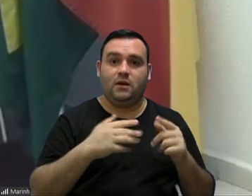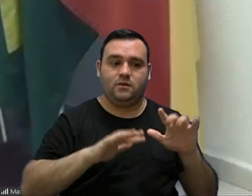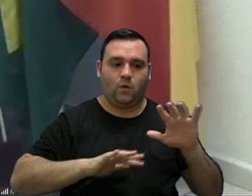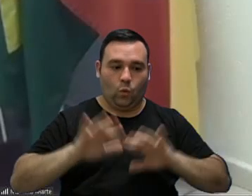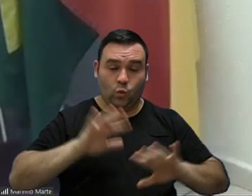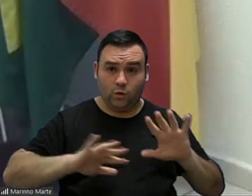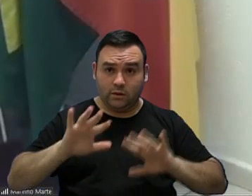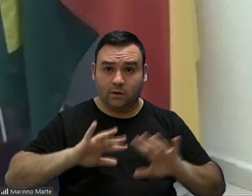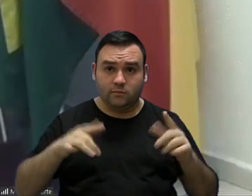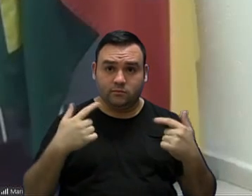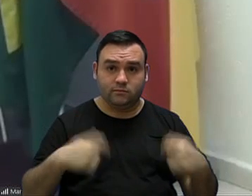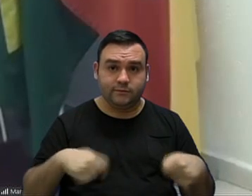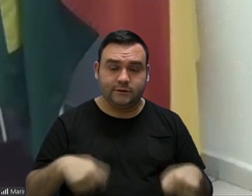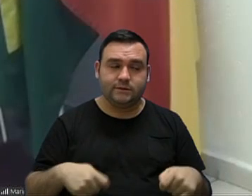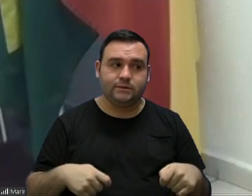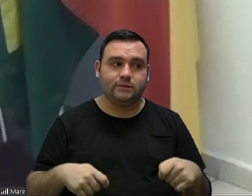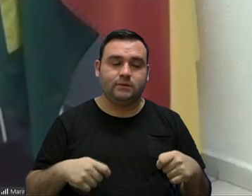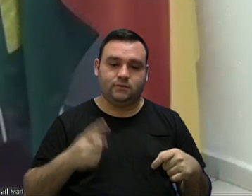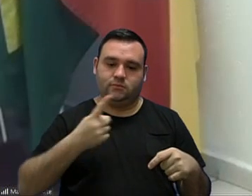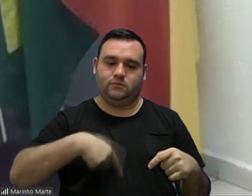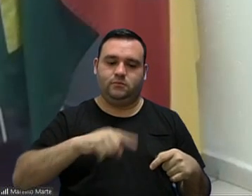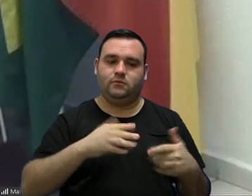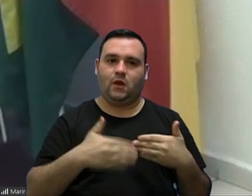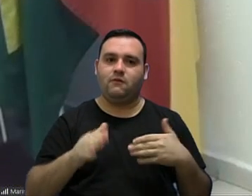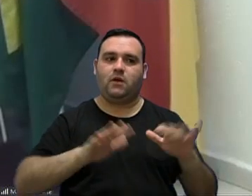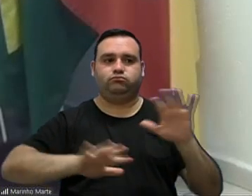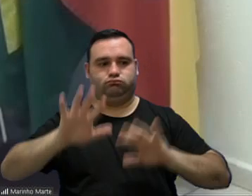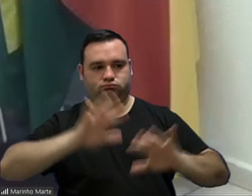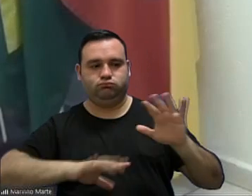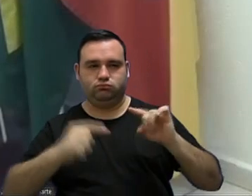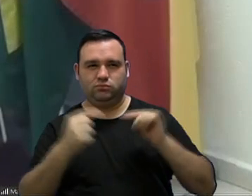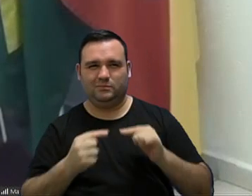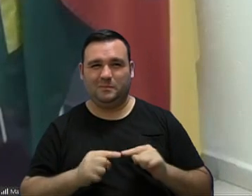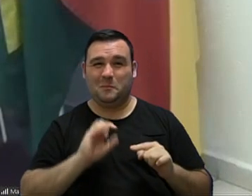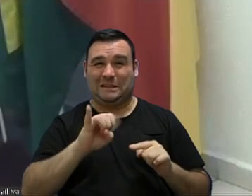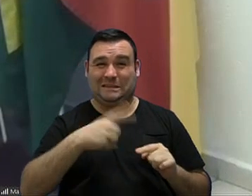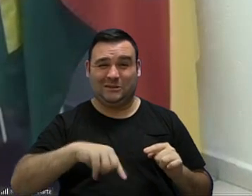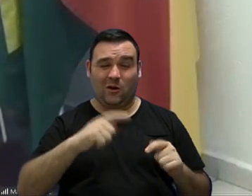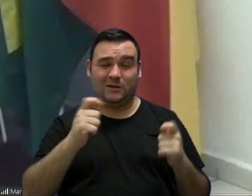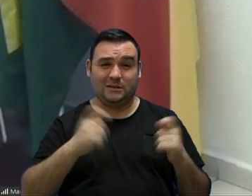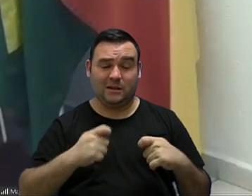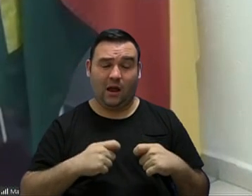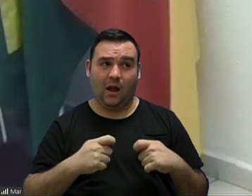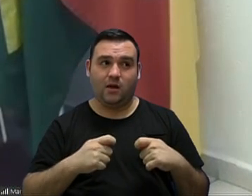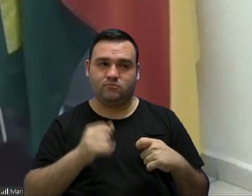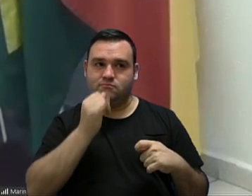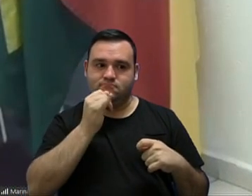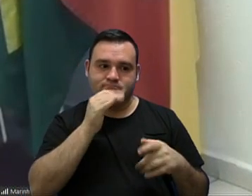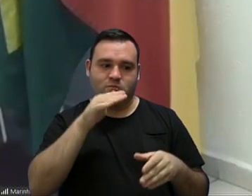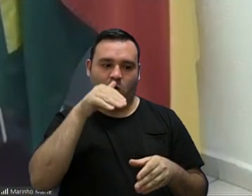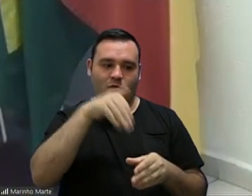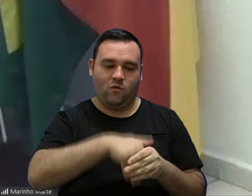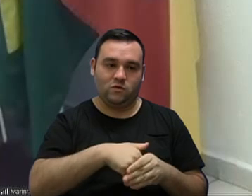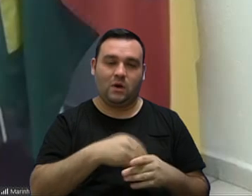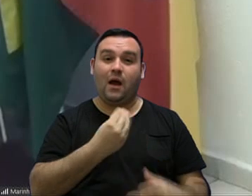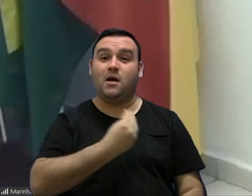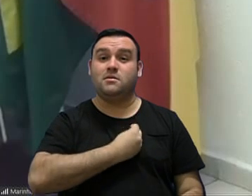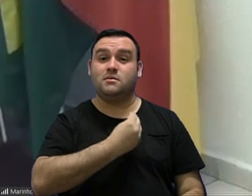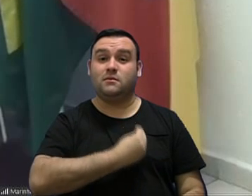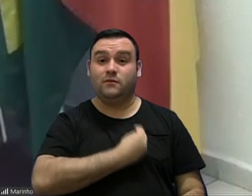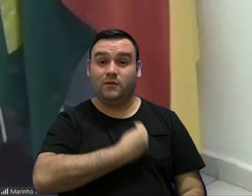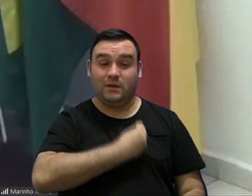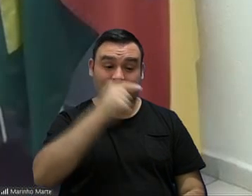cautela, vereador Renan, nós haveremos de ter. Mas se nós pudermos fazer uma votação